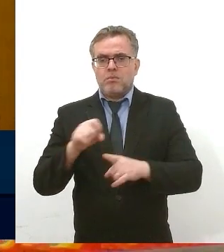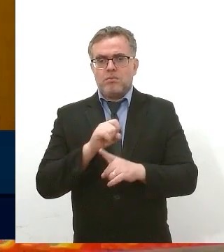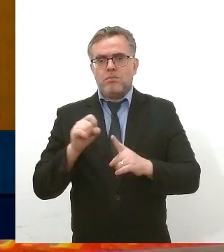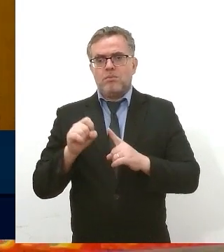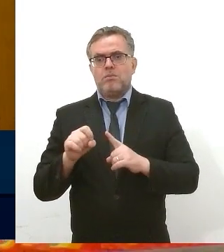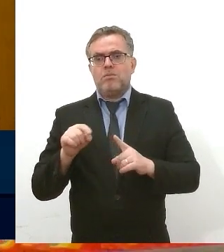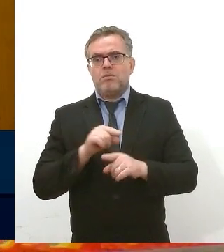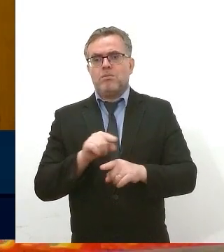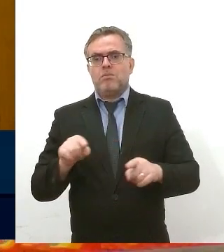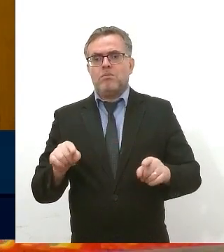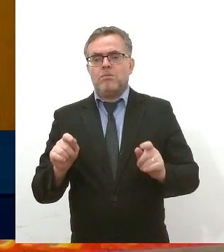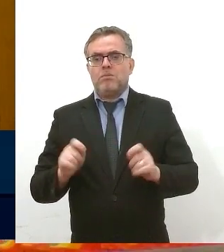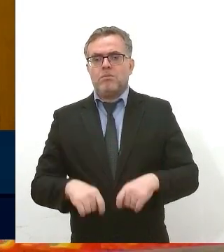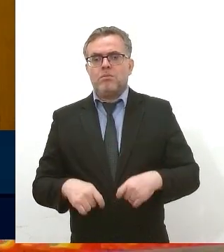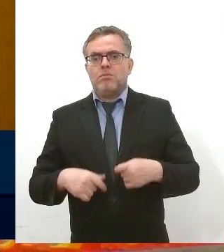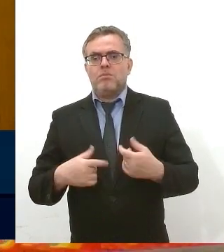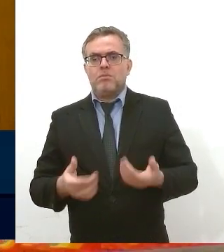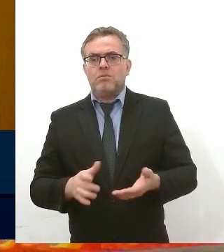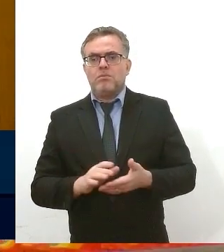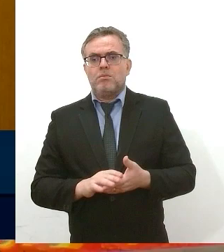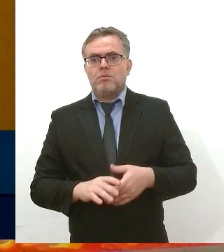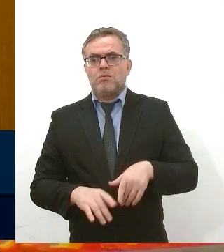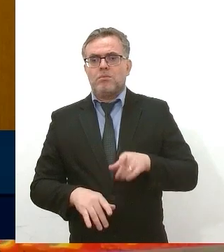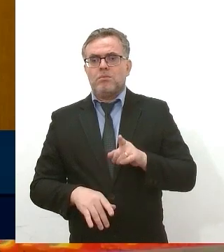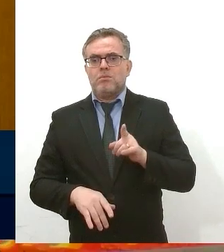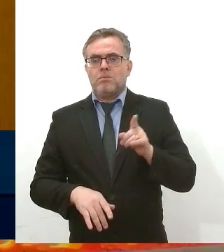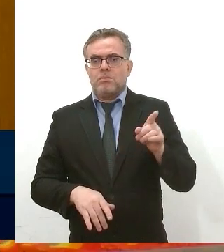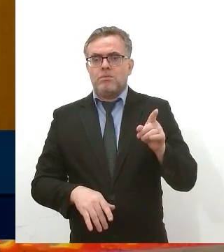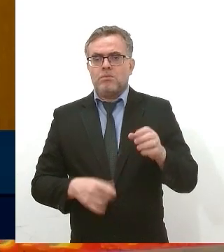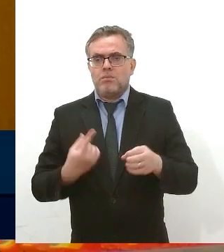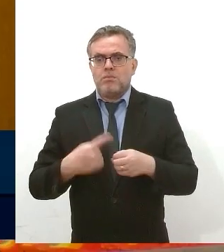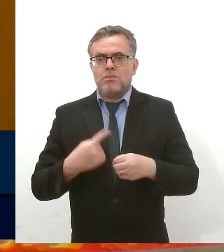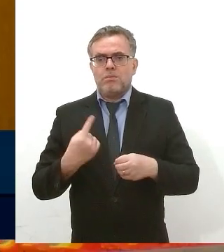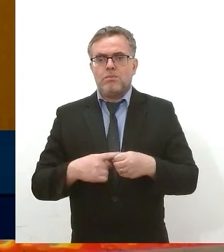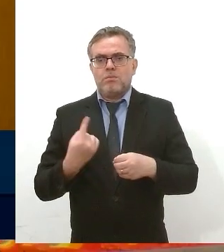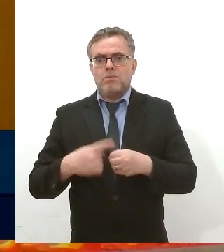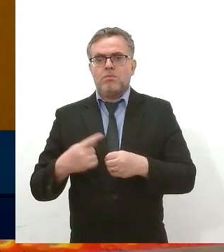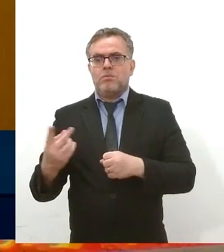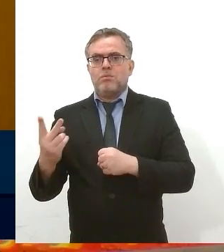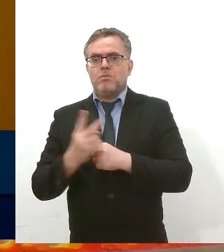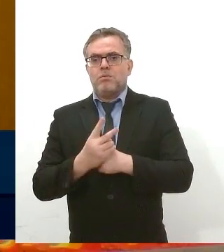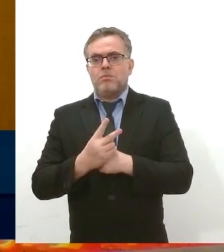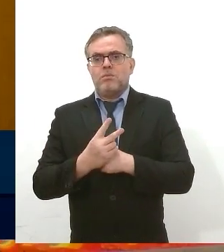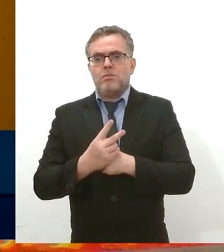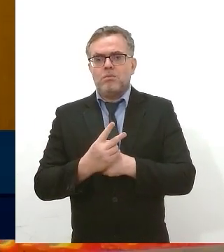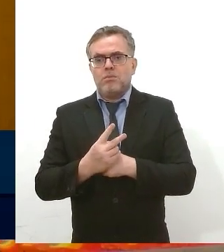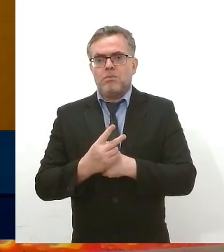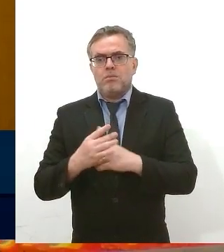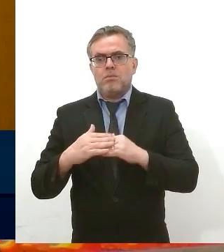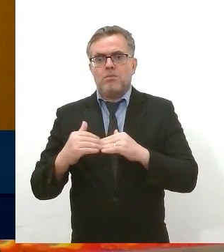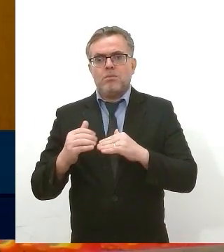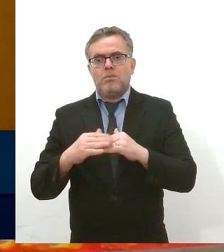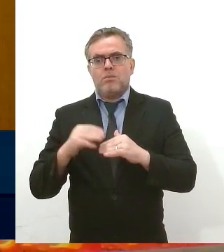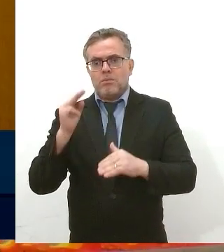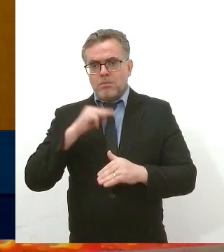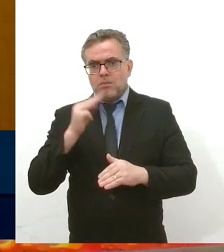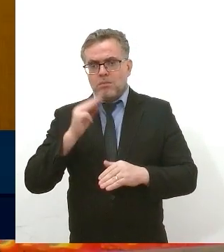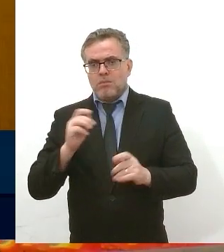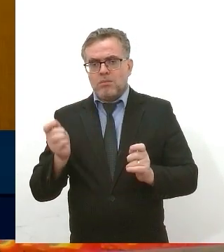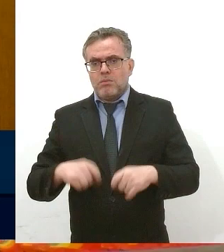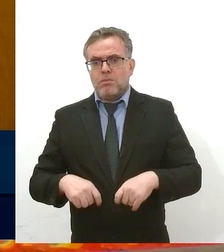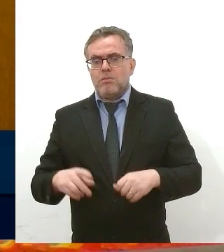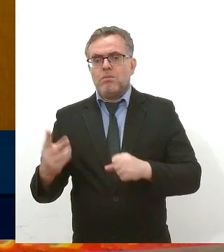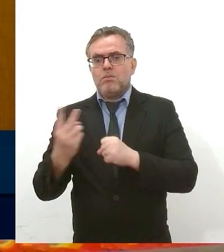Cana Brava, eu me sentia protegida pelo amor de minha mãe, que ela sempre me protegeu, me acolheu, me